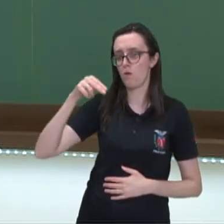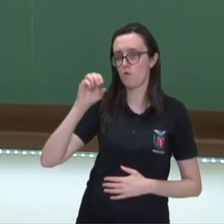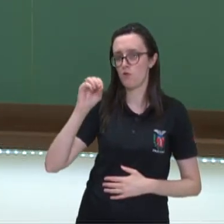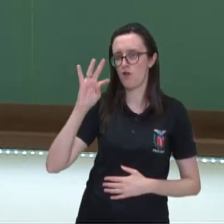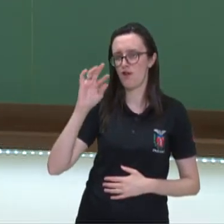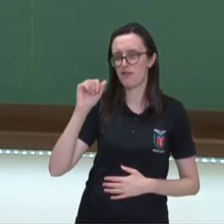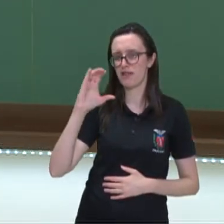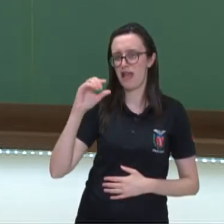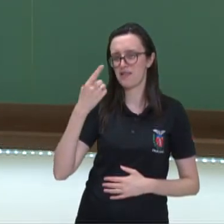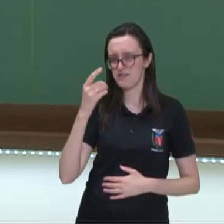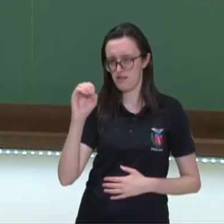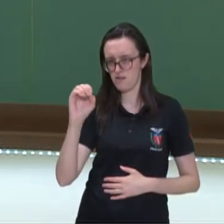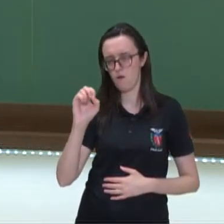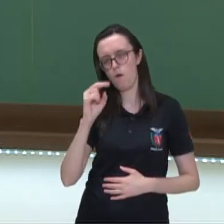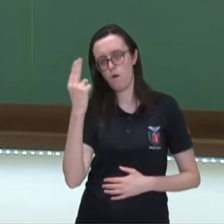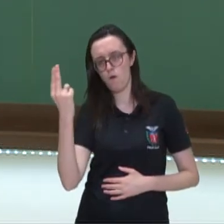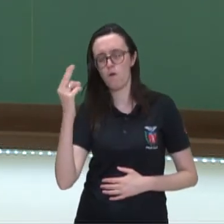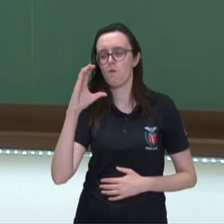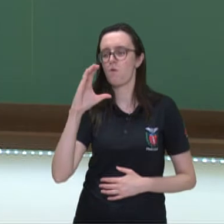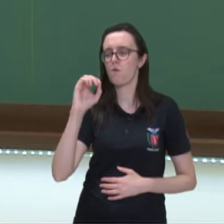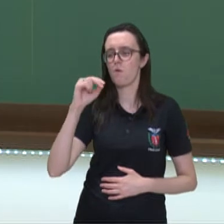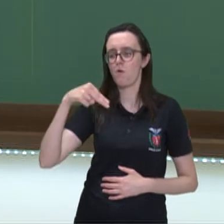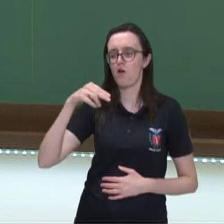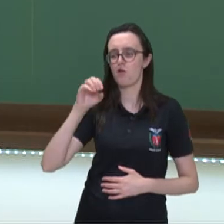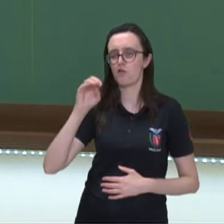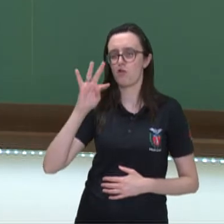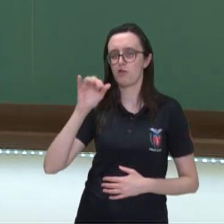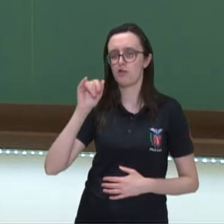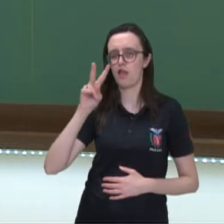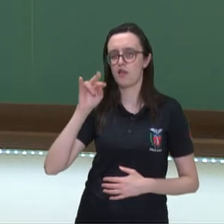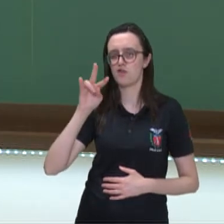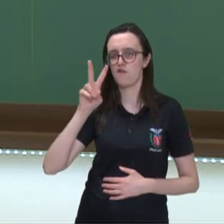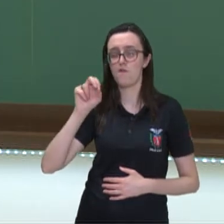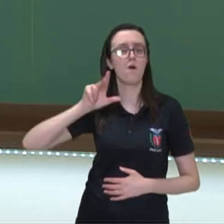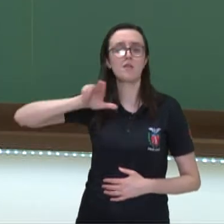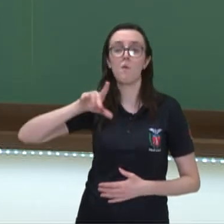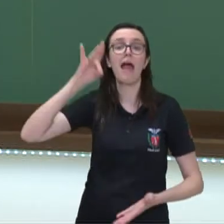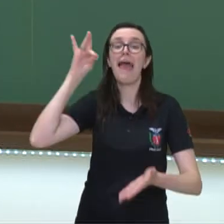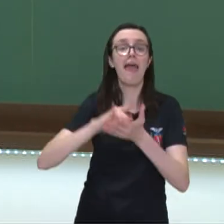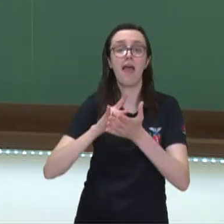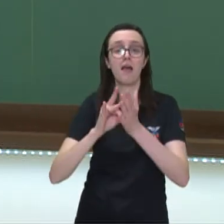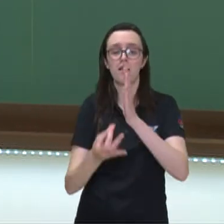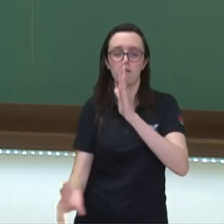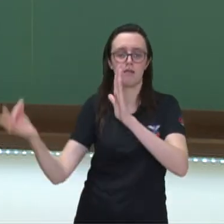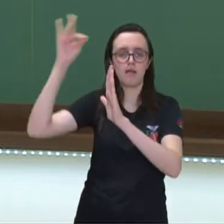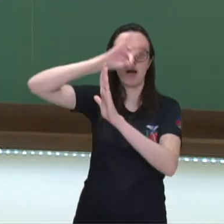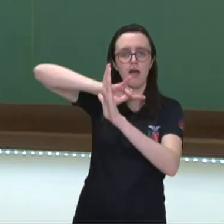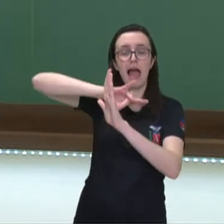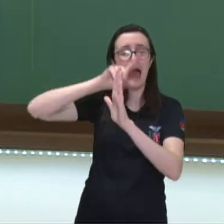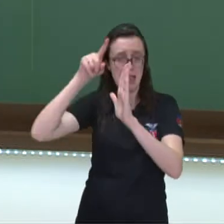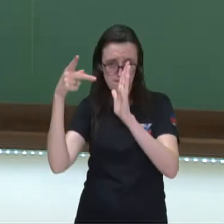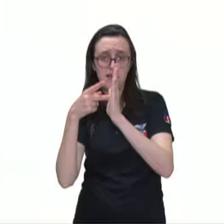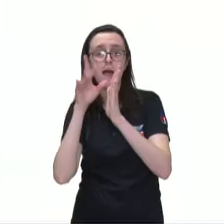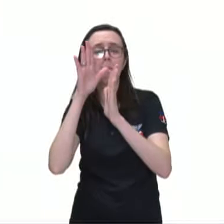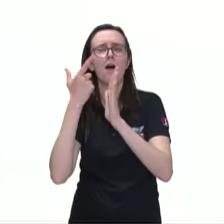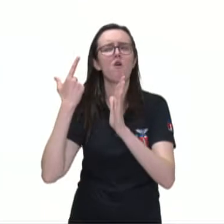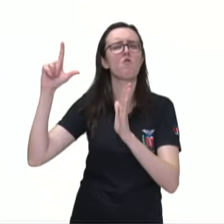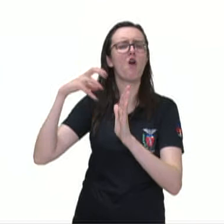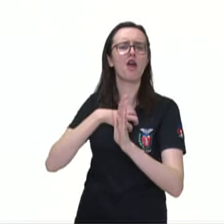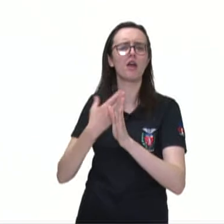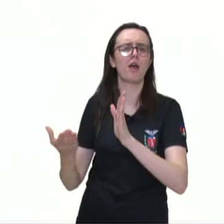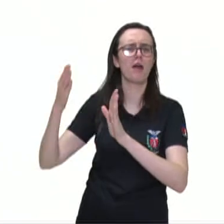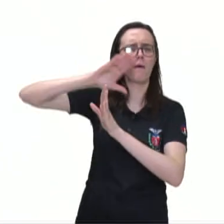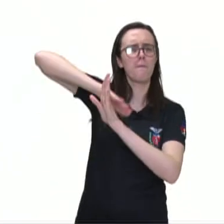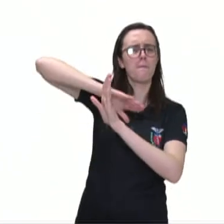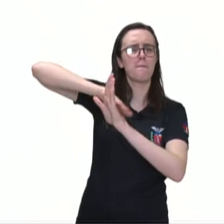linguagem figurada, ela não corresponde ao real, que nós chamamos também de conotação na língua portuguesa. Então, quando a linguagem está